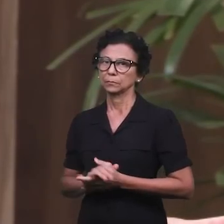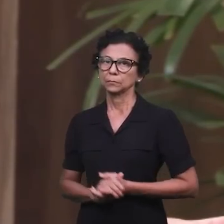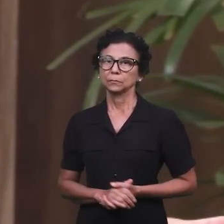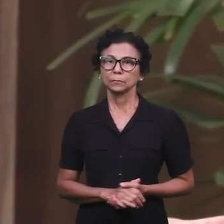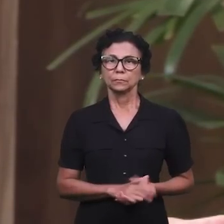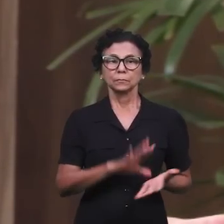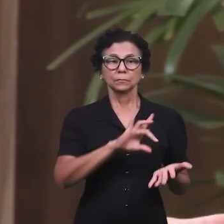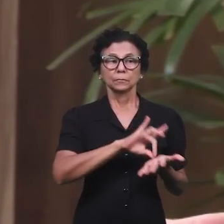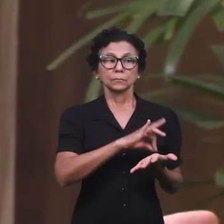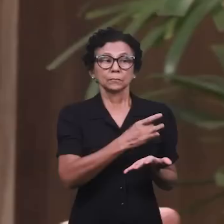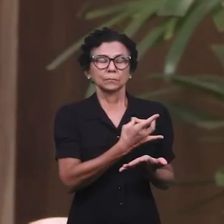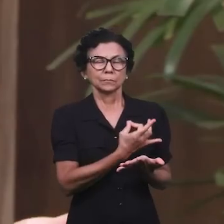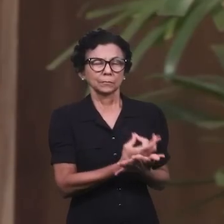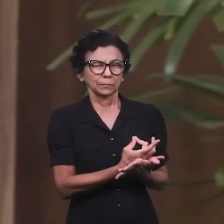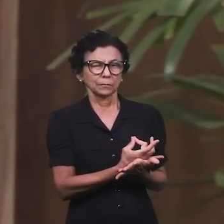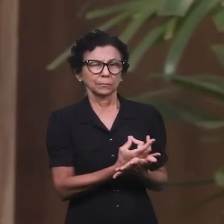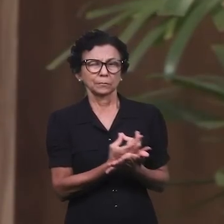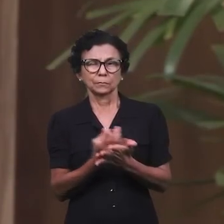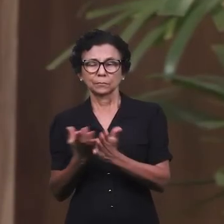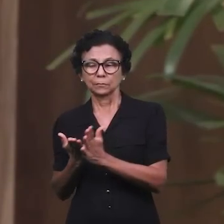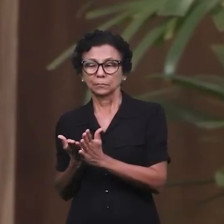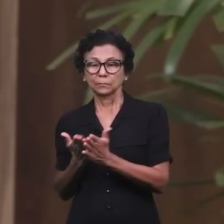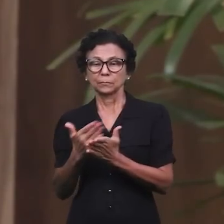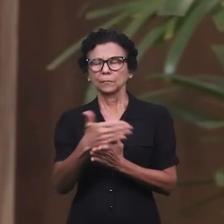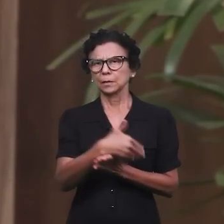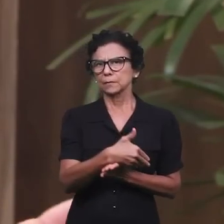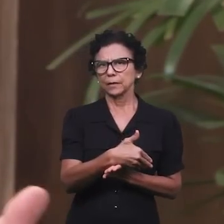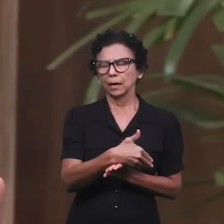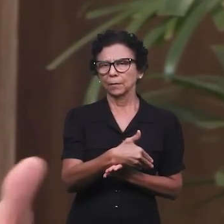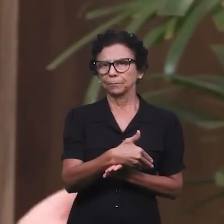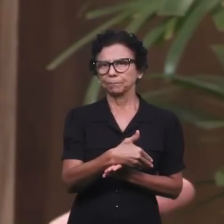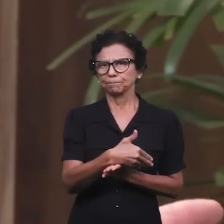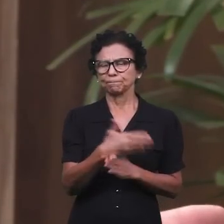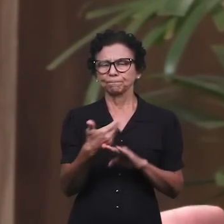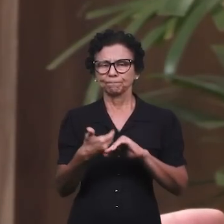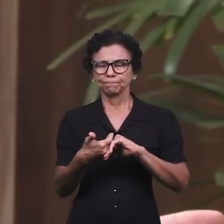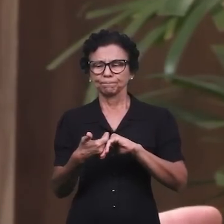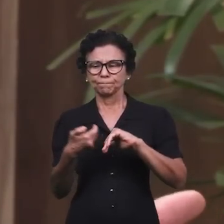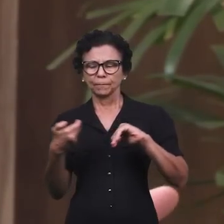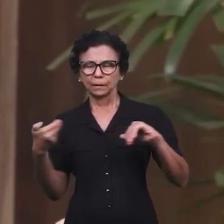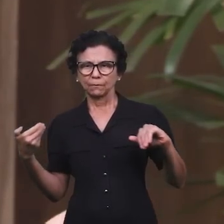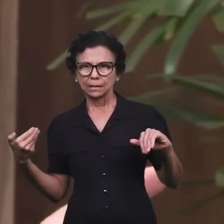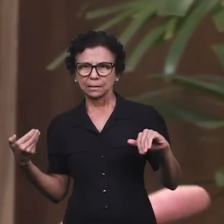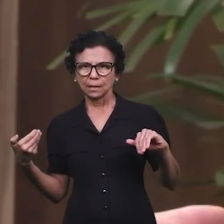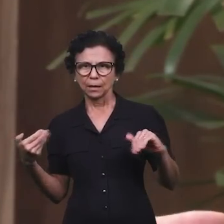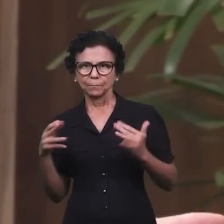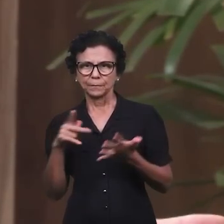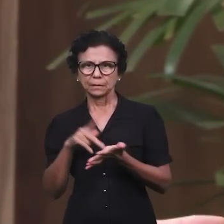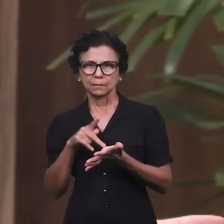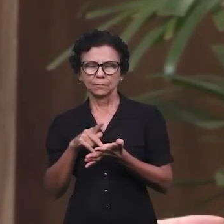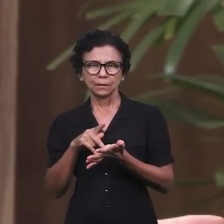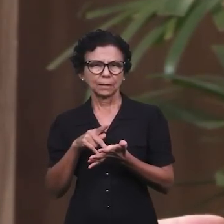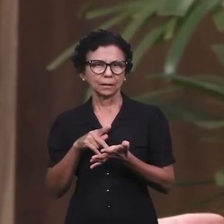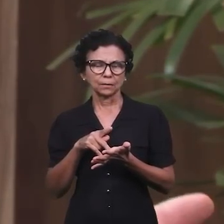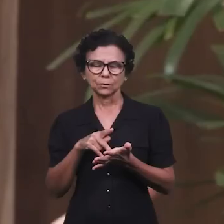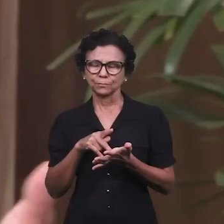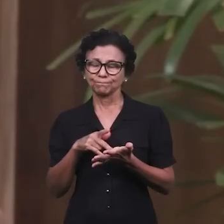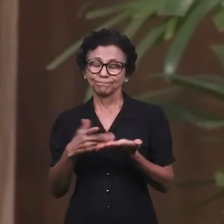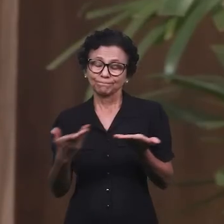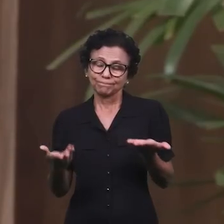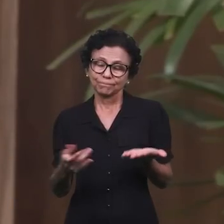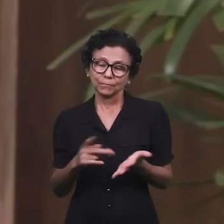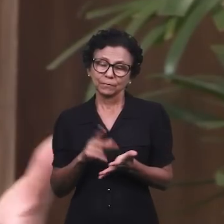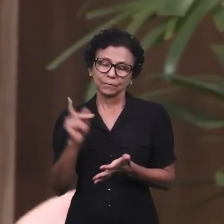propósito de desviar, de afastar desta verdade eterna.